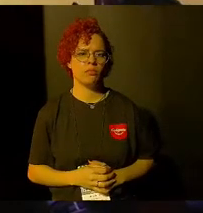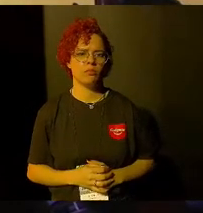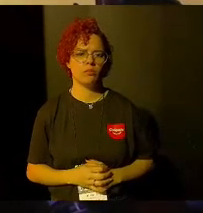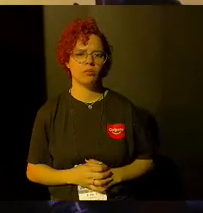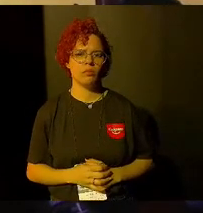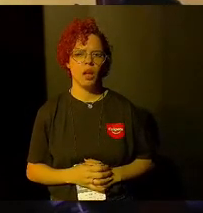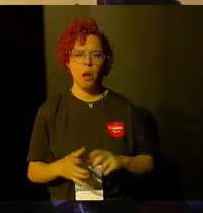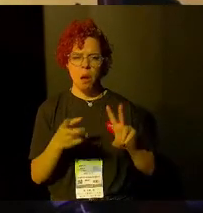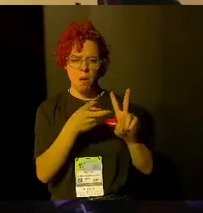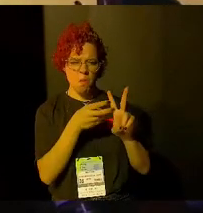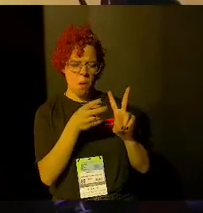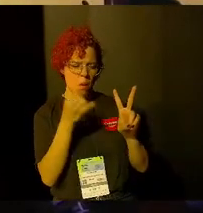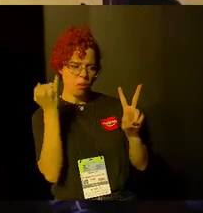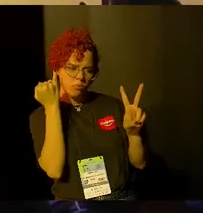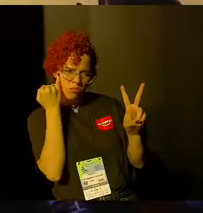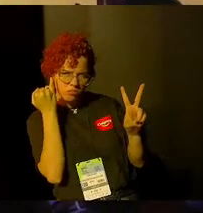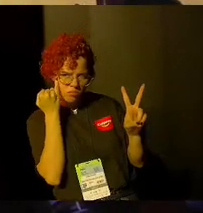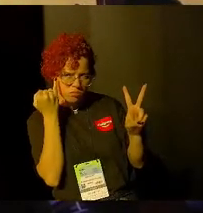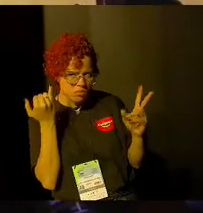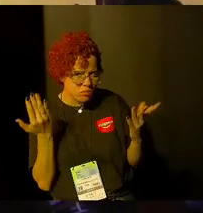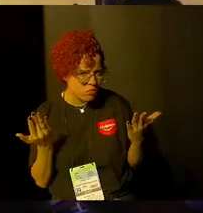indígenas preguiçosos